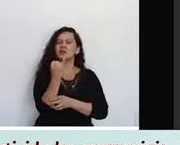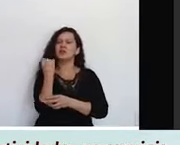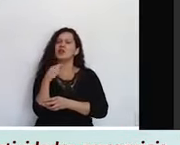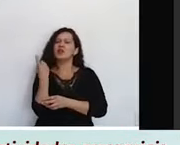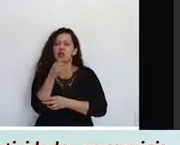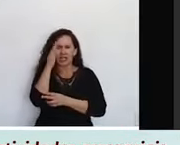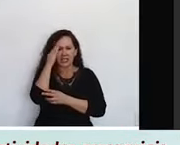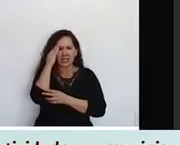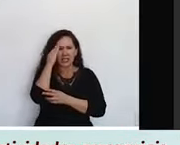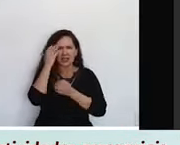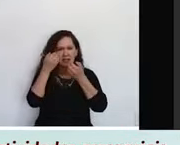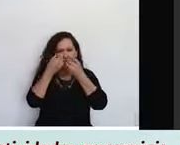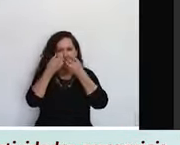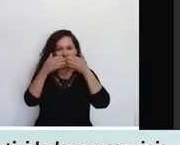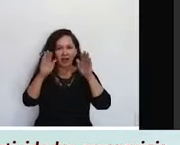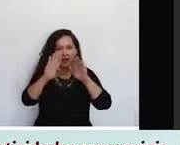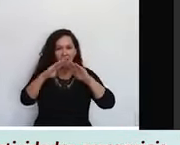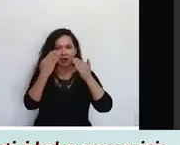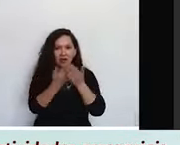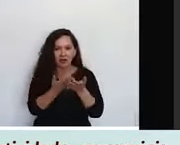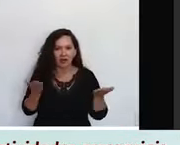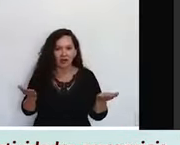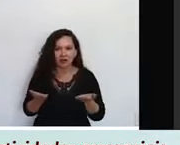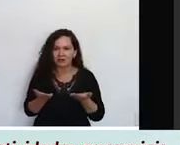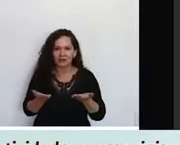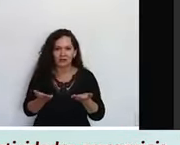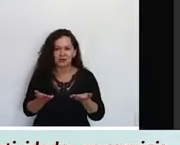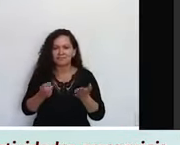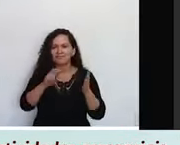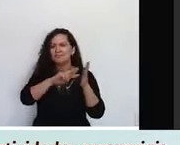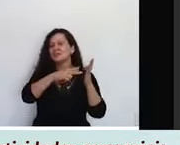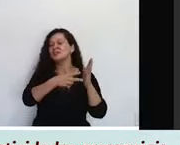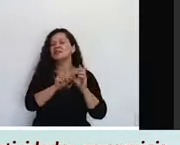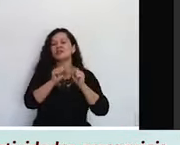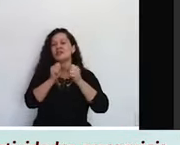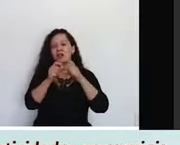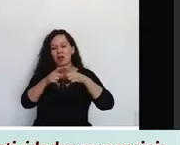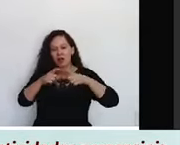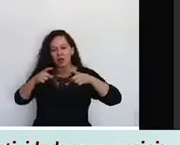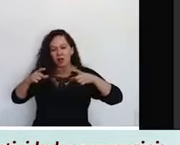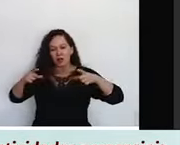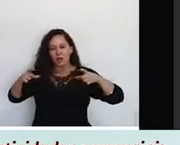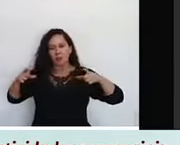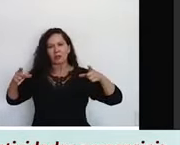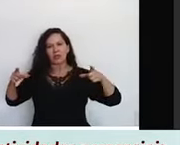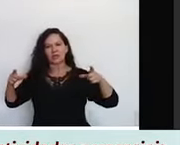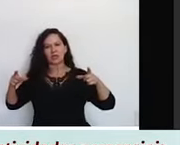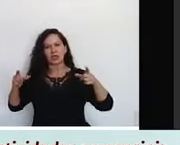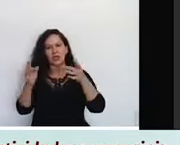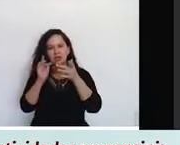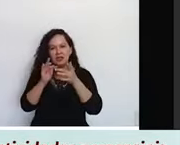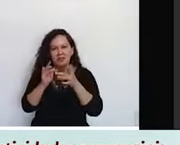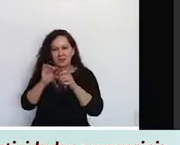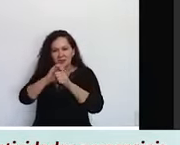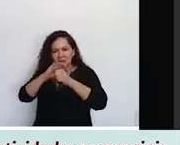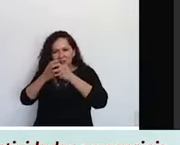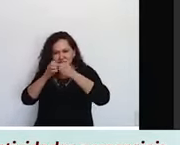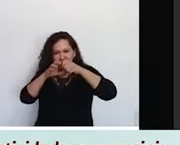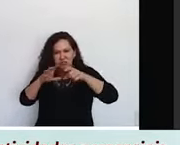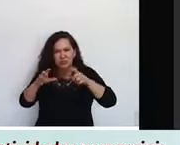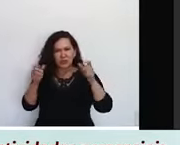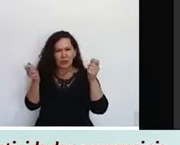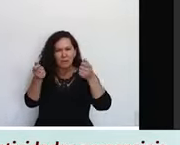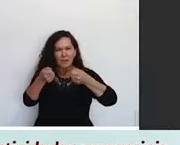reabrir escolas neste momento significa aumentar a possibilidade de contágio, a potencialidade do vírus se espalhar